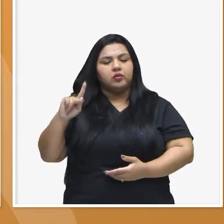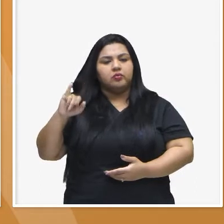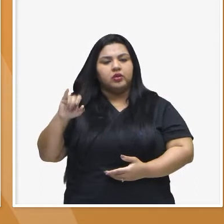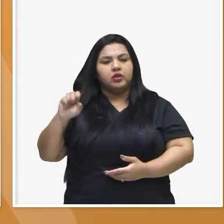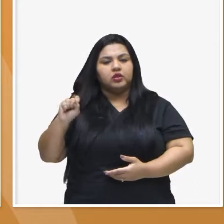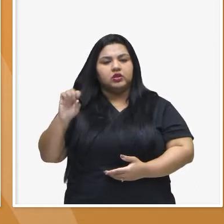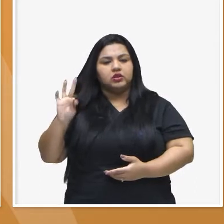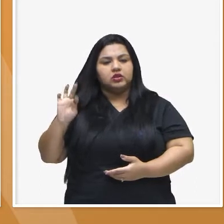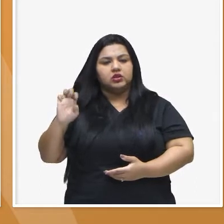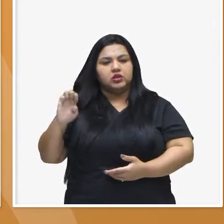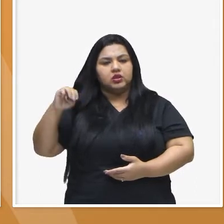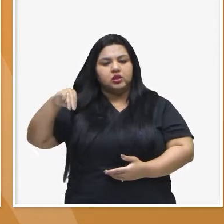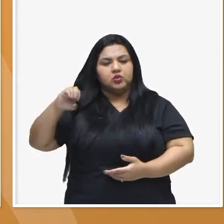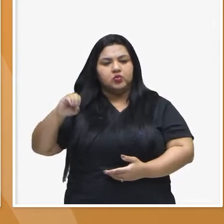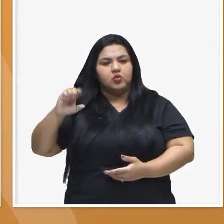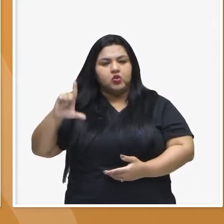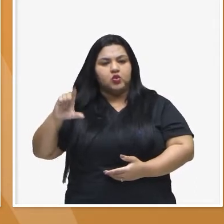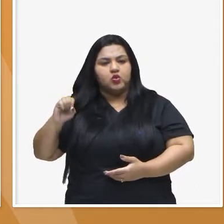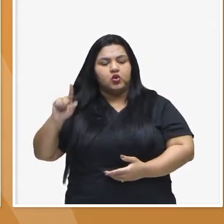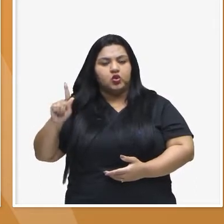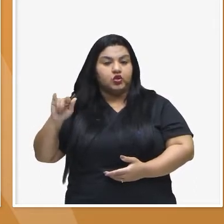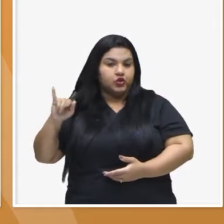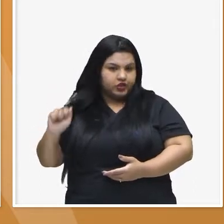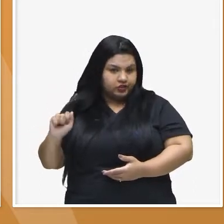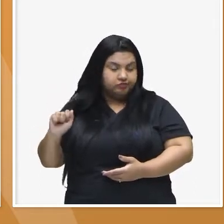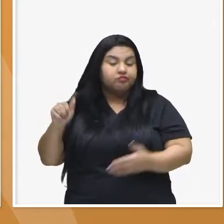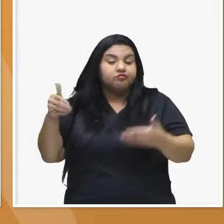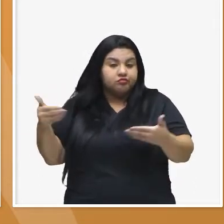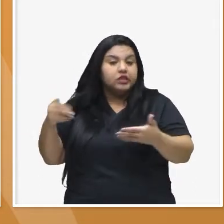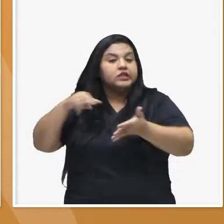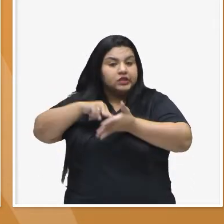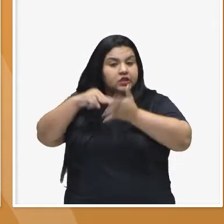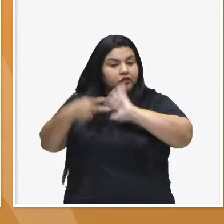Então, vejam vocês, né? A epistemologia, então, é